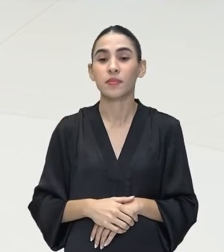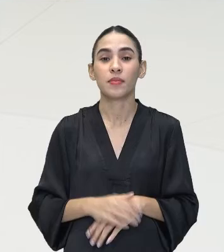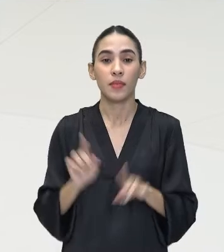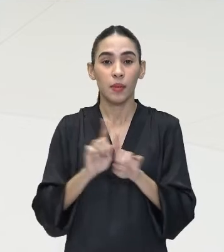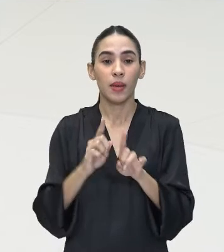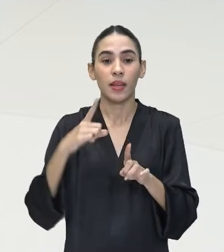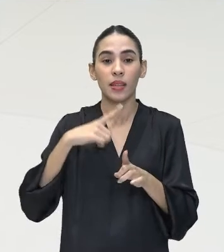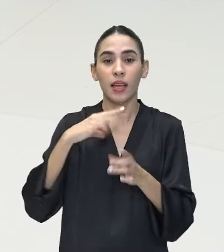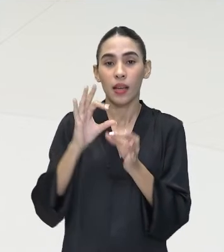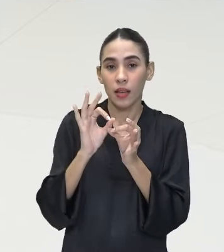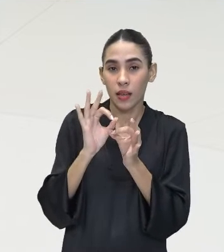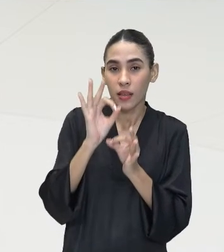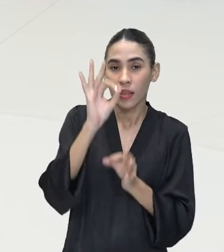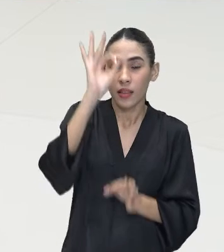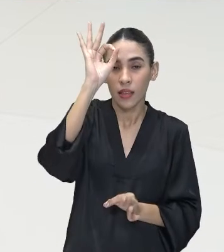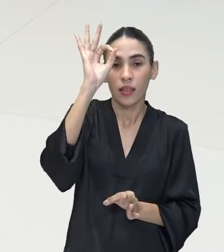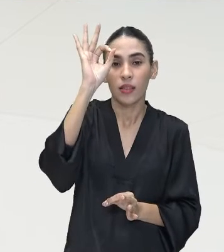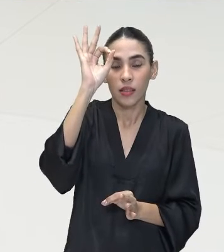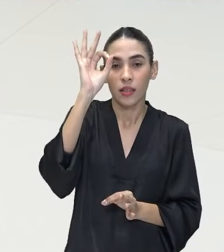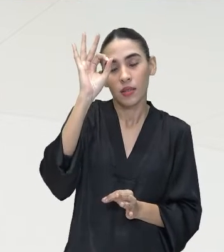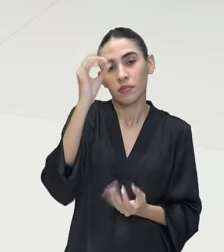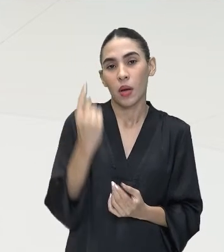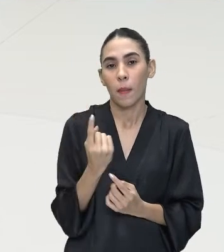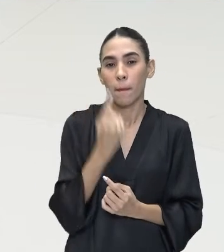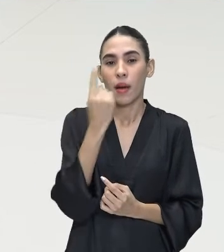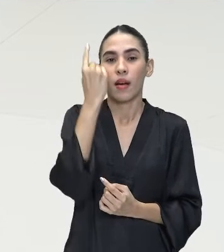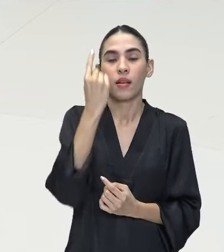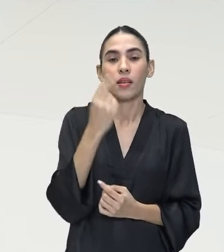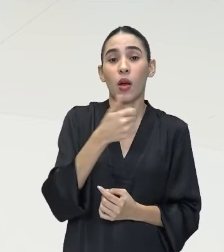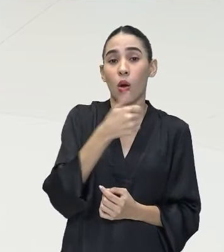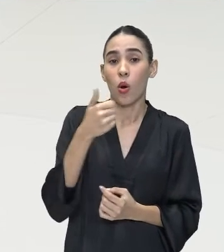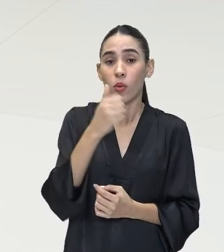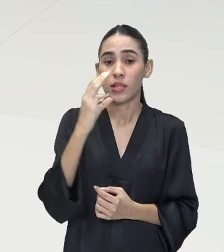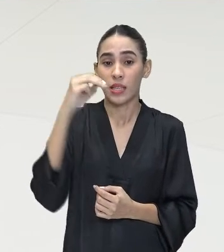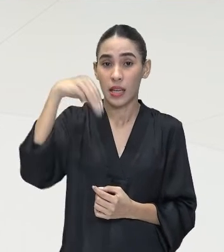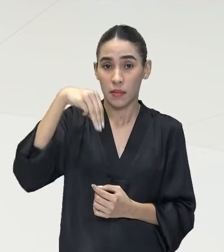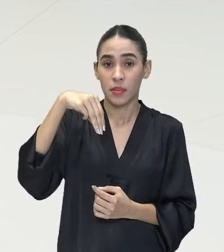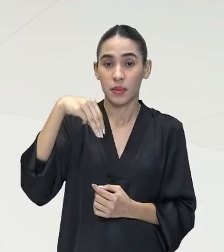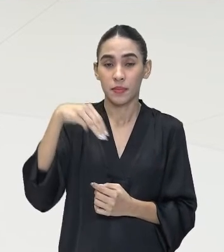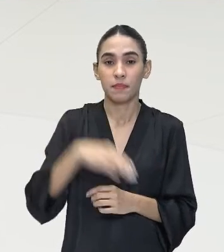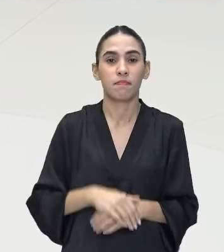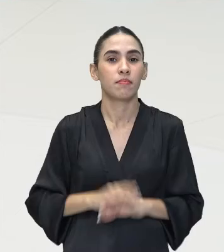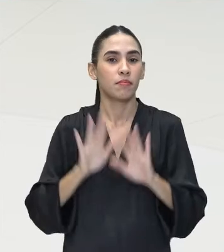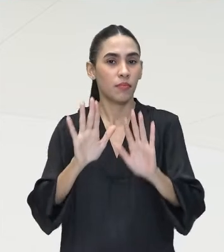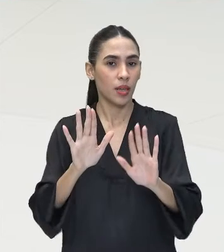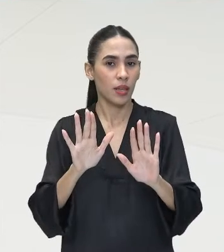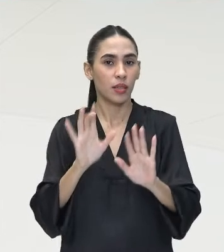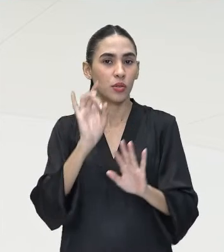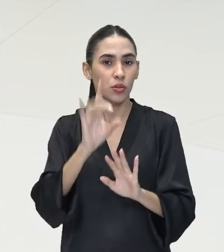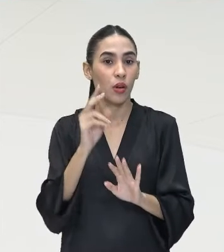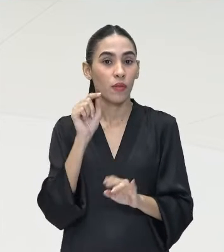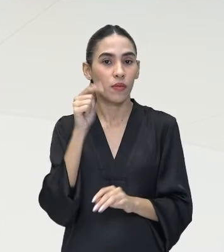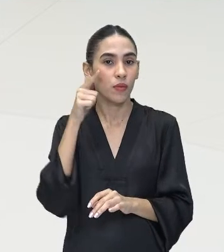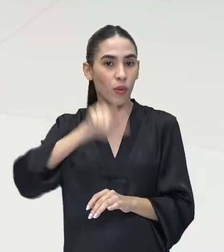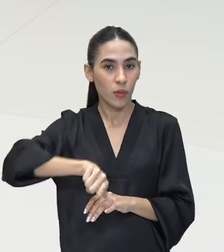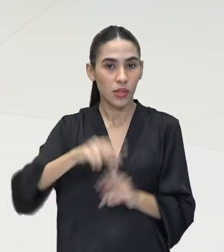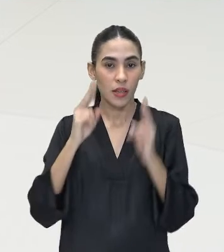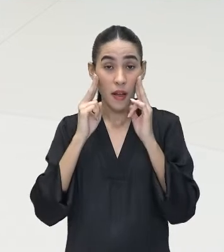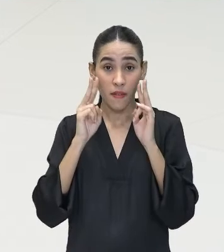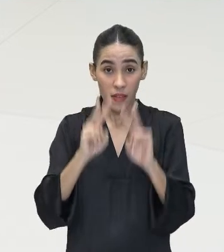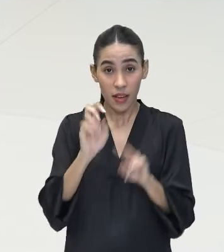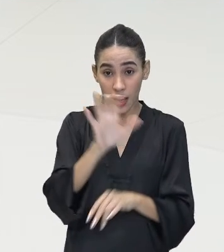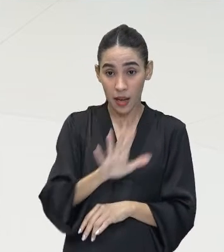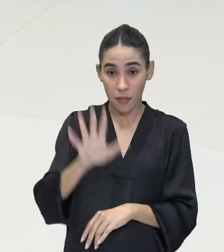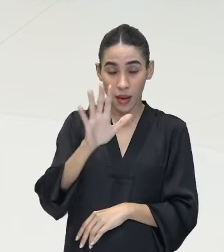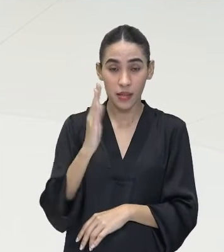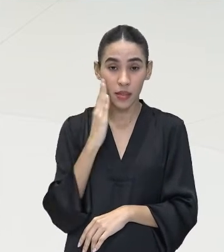o tamanho de 11 centímetros, ou seja, ela é desse tamanho. Só que para visualização, nós